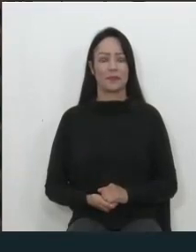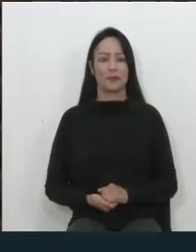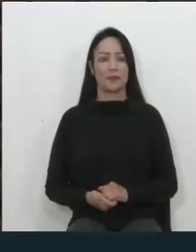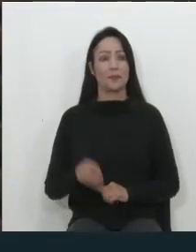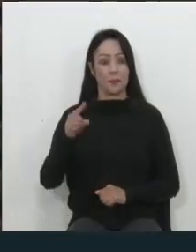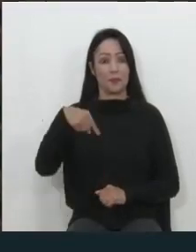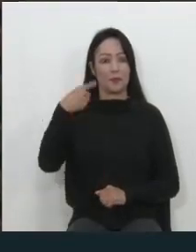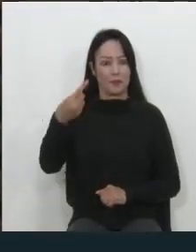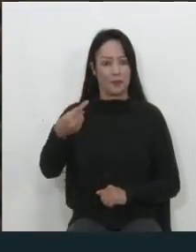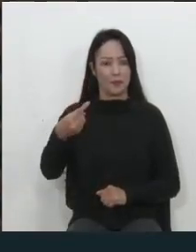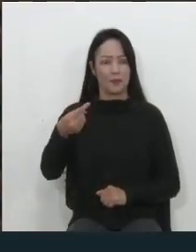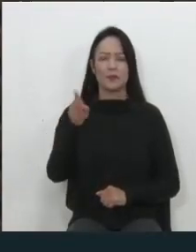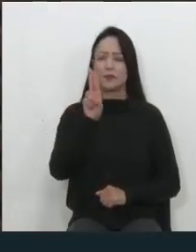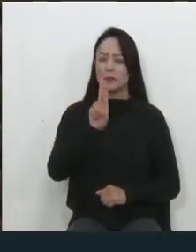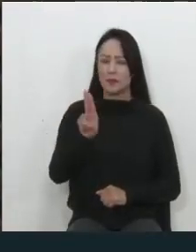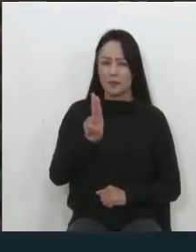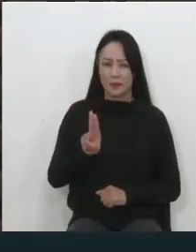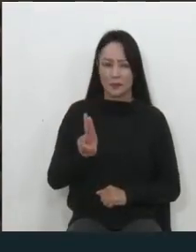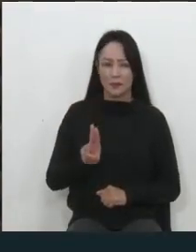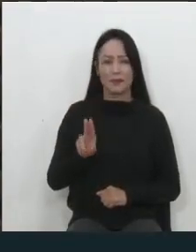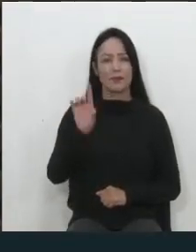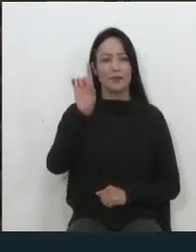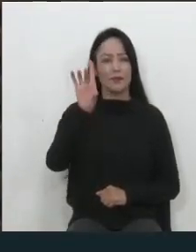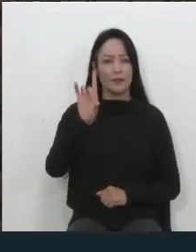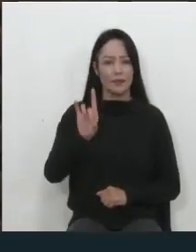Posteriormente direi o nome de cada uma.